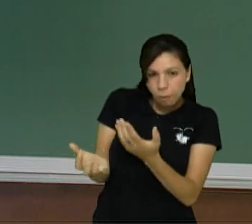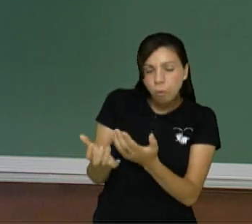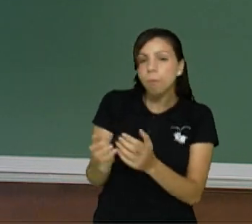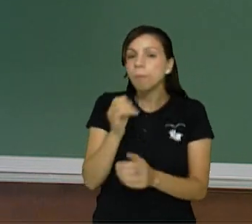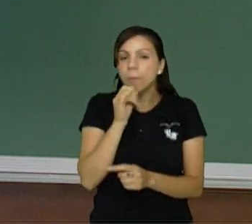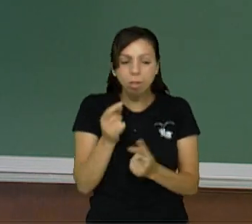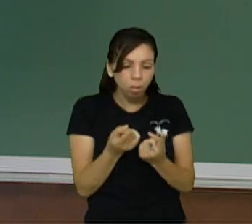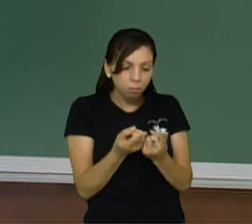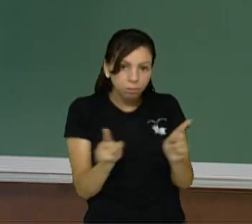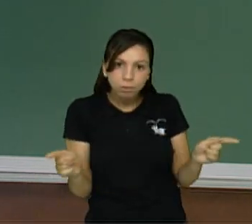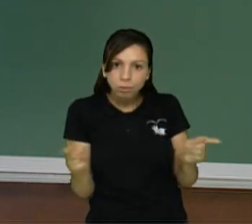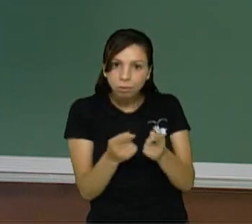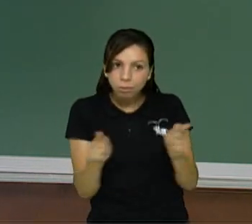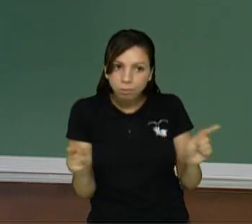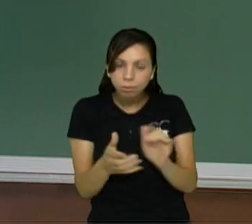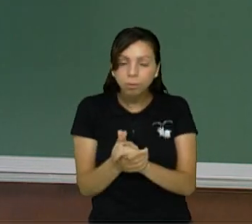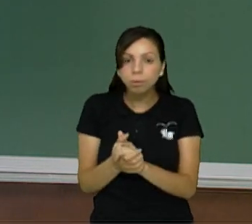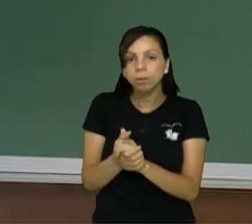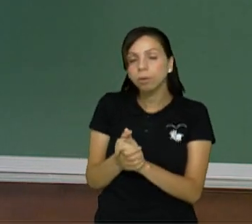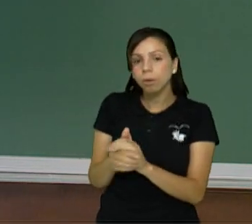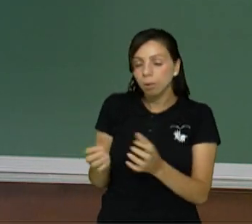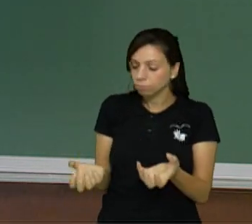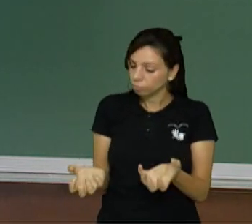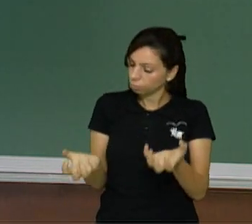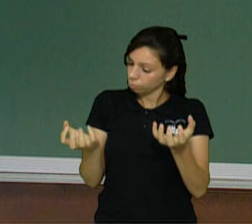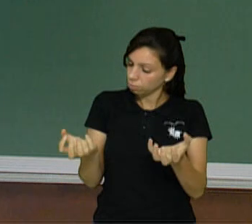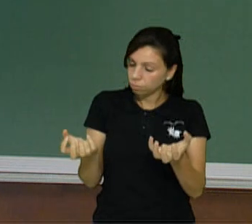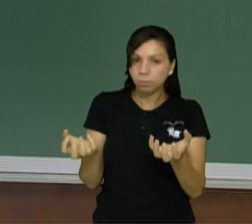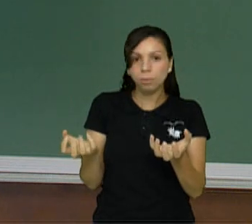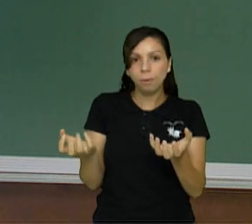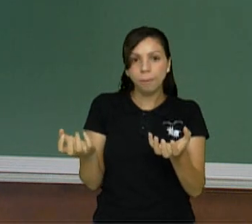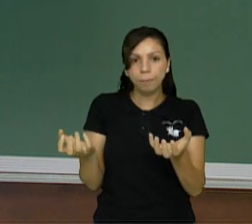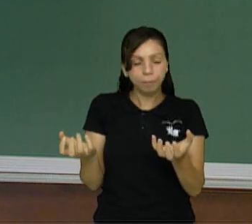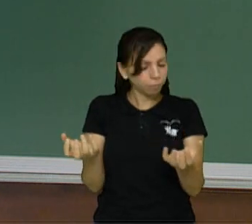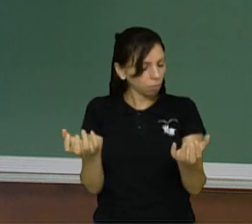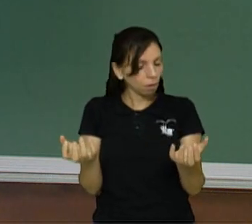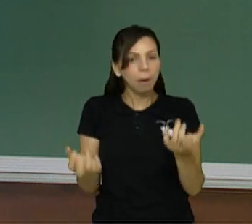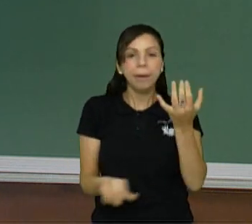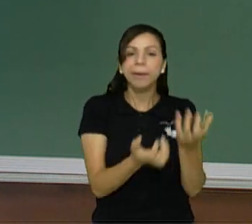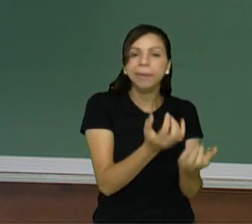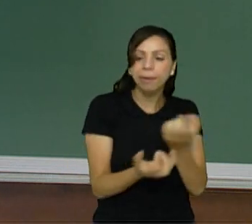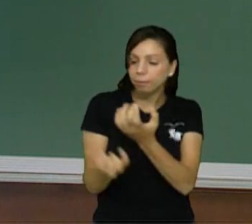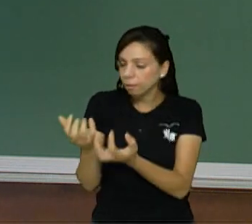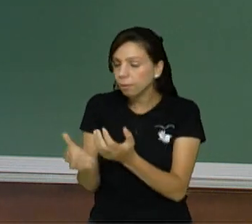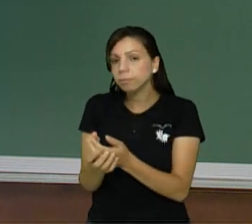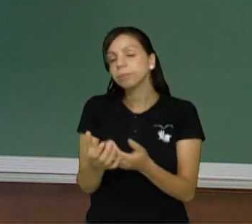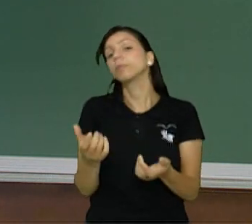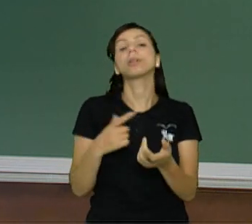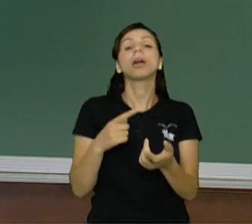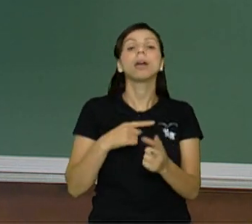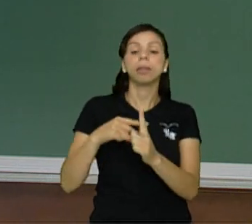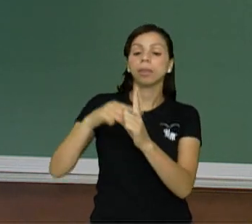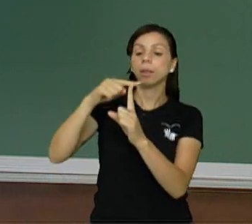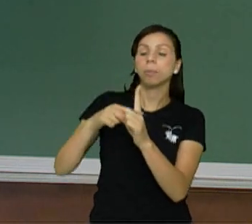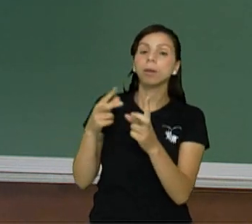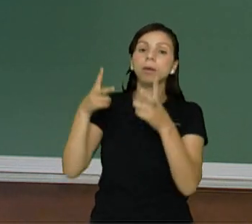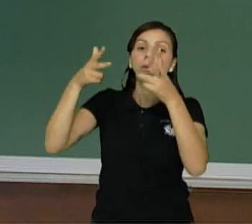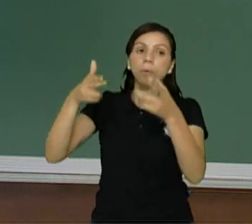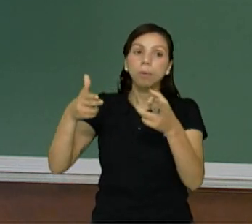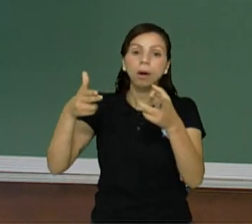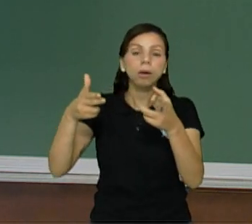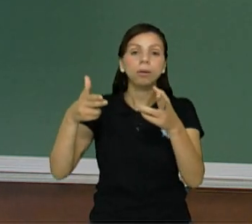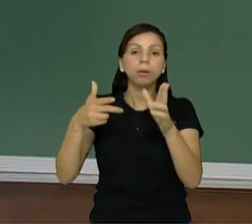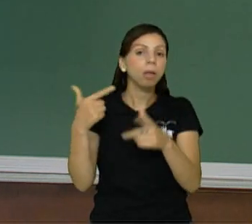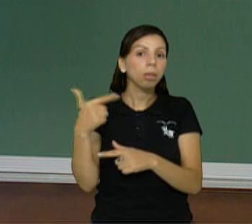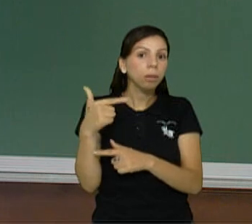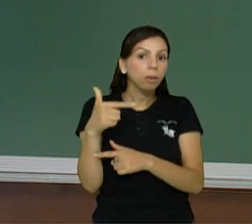churrasco? Se você aproximar próximo de outra brasa do mesmo churrasco, se elas tiverem a mesma temperatura, você sabia que você não